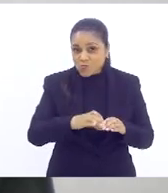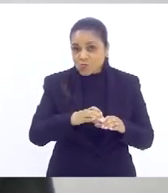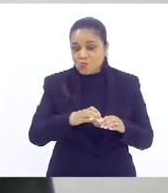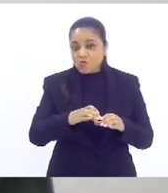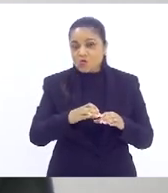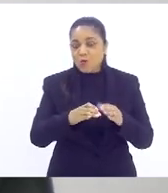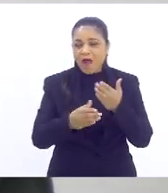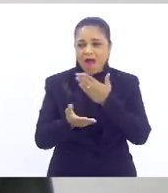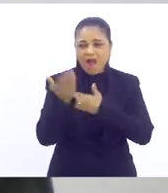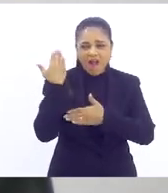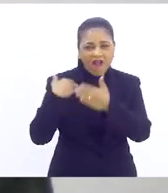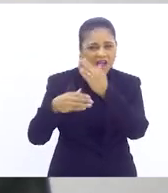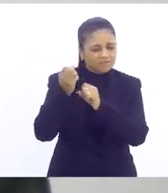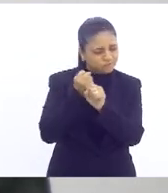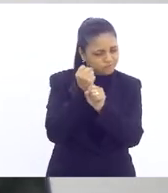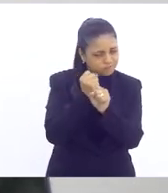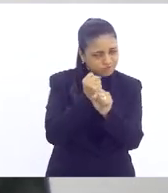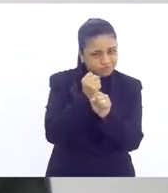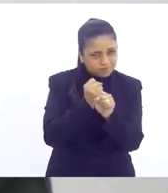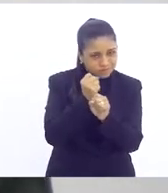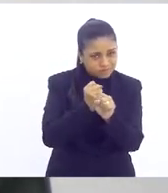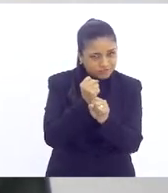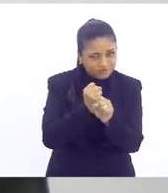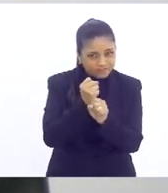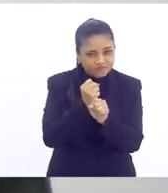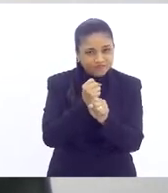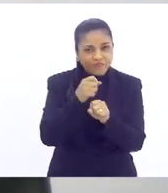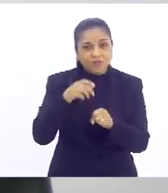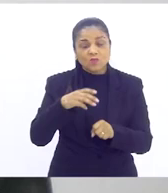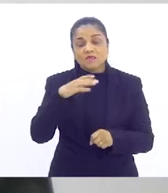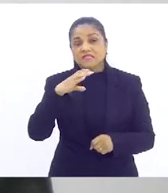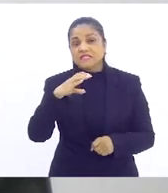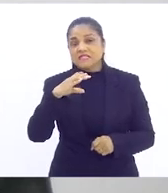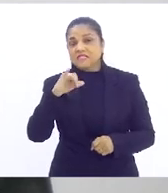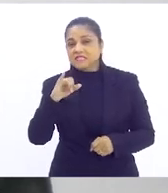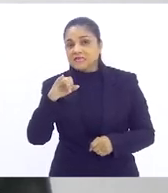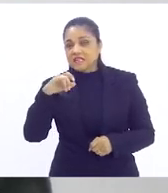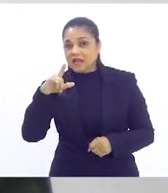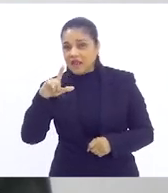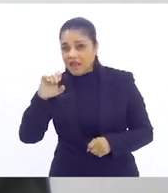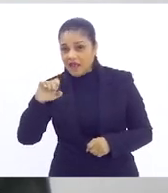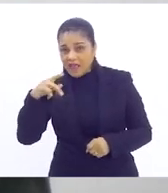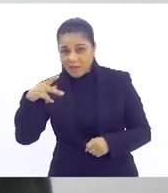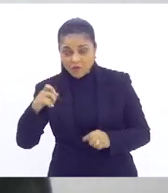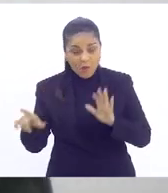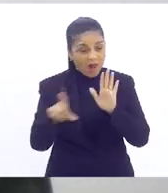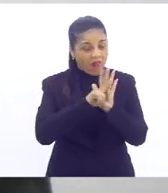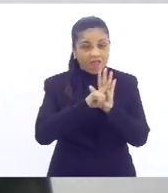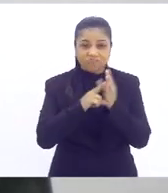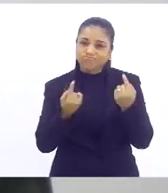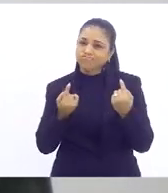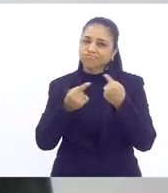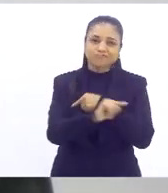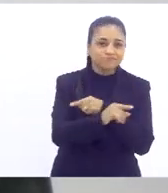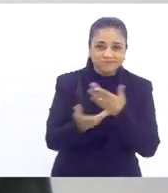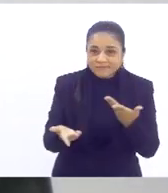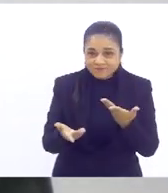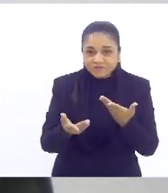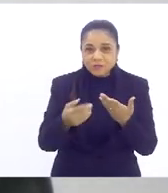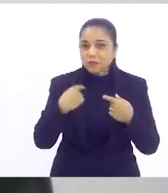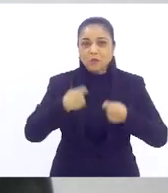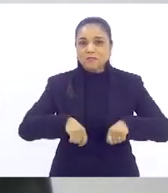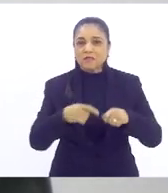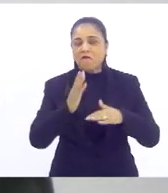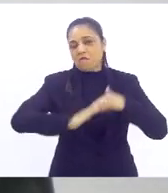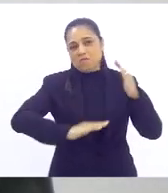todo esses anos todos caindo pelo silep numa lei que não era Nossa então sempre dizia que não precisava de profissional porque era